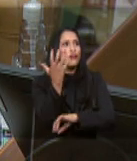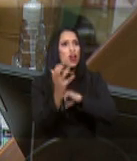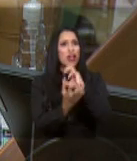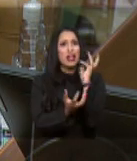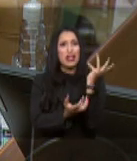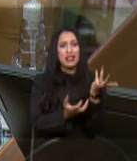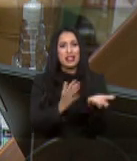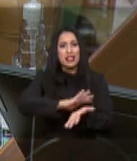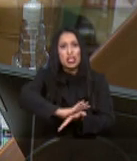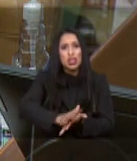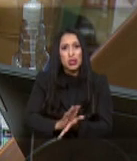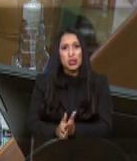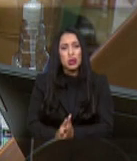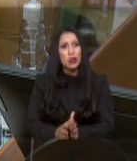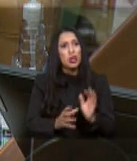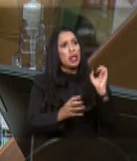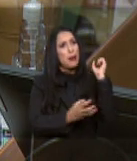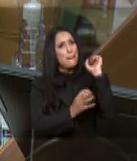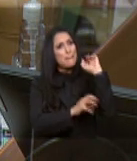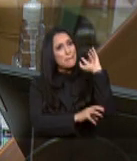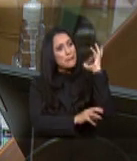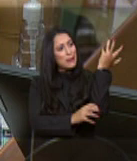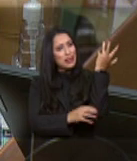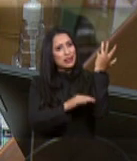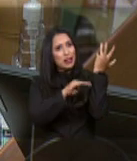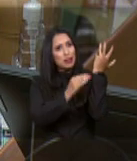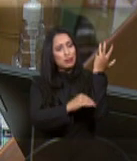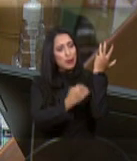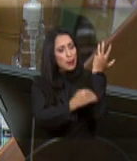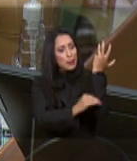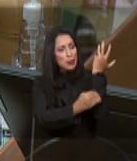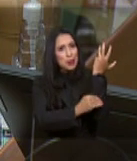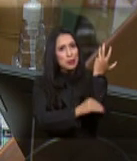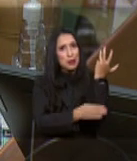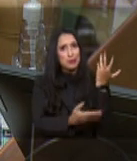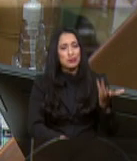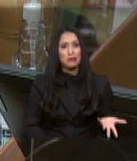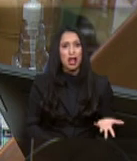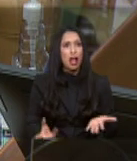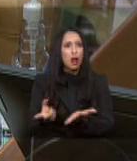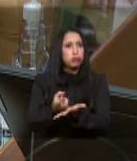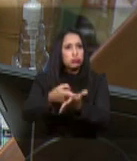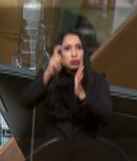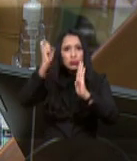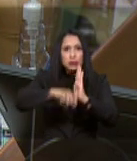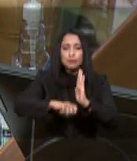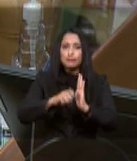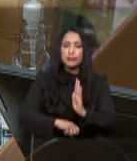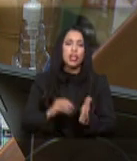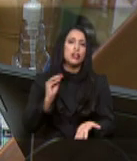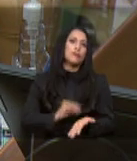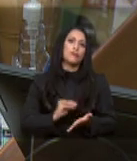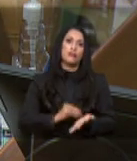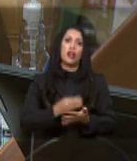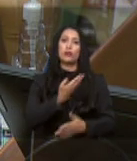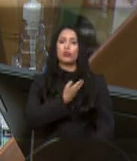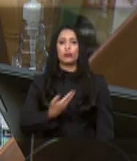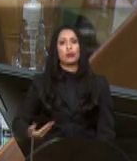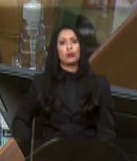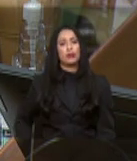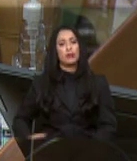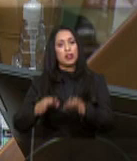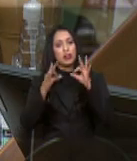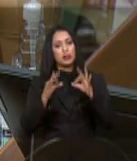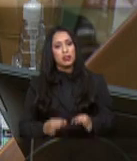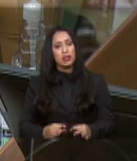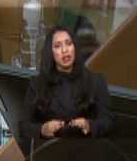florestas, dos seringais e madeiras, com excesso de tributação e desgoverno, e com já considerável, e